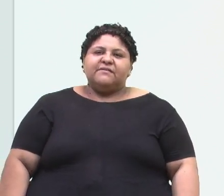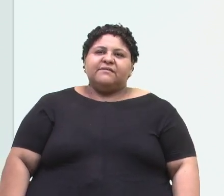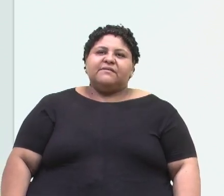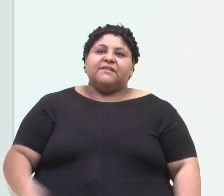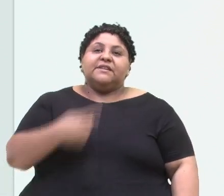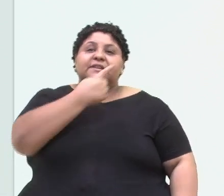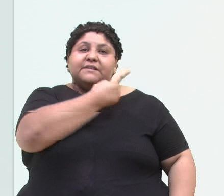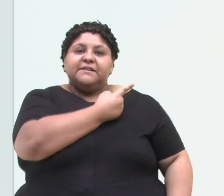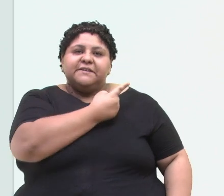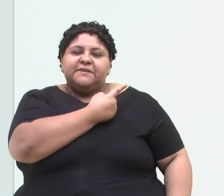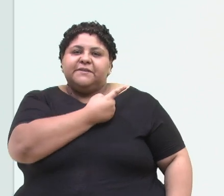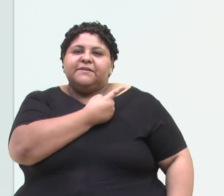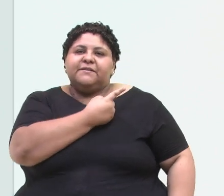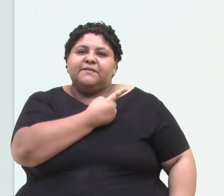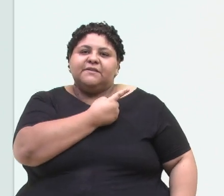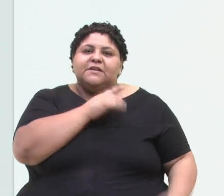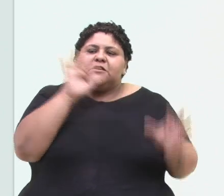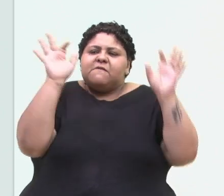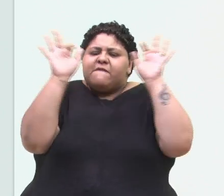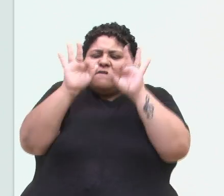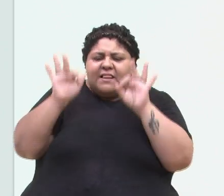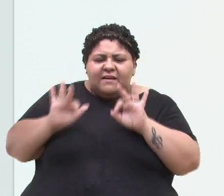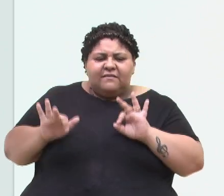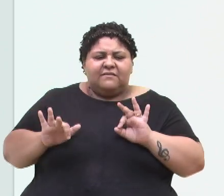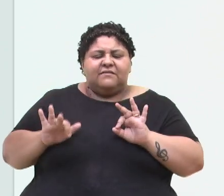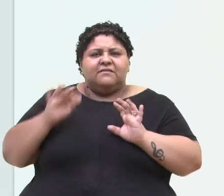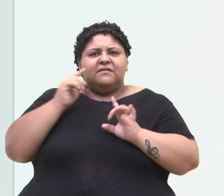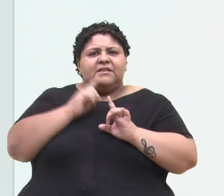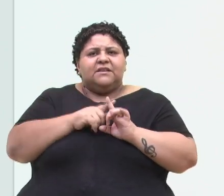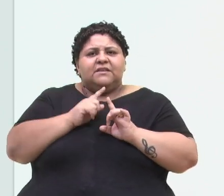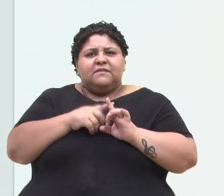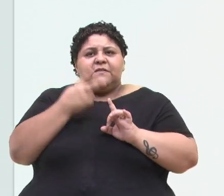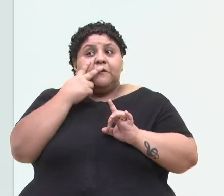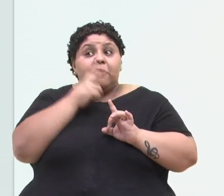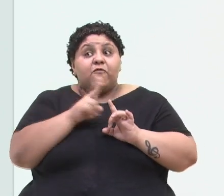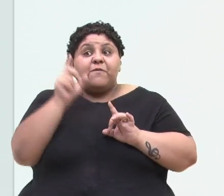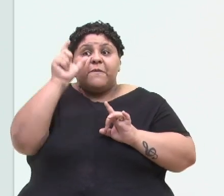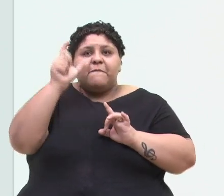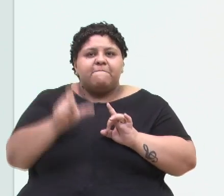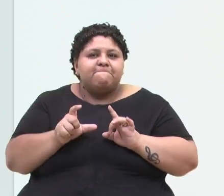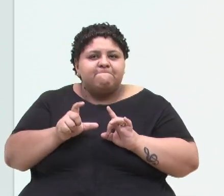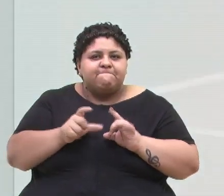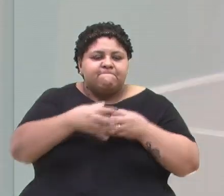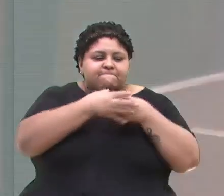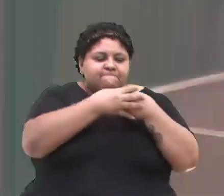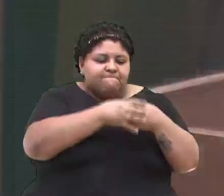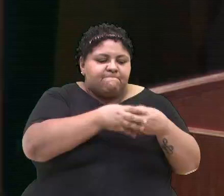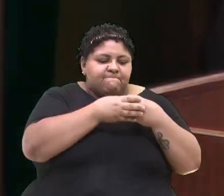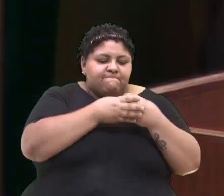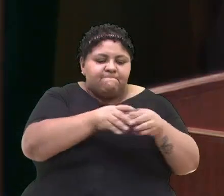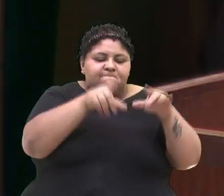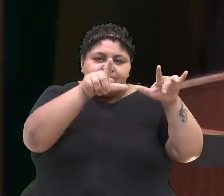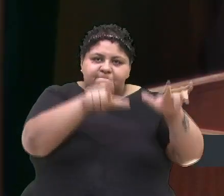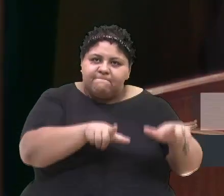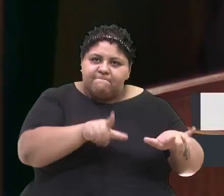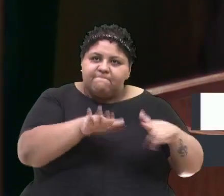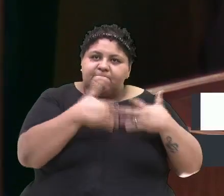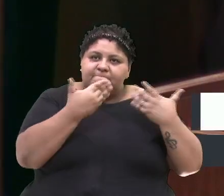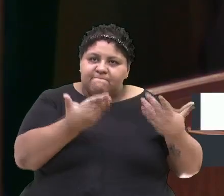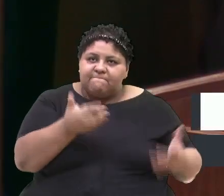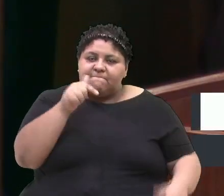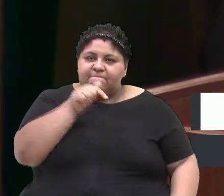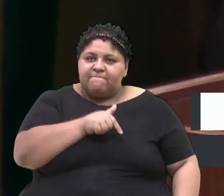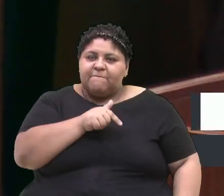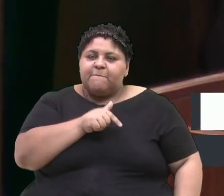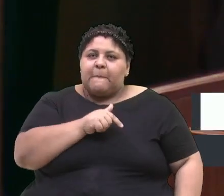me deixou muito, muito feliz, porque eu vi pessoas vivenciando o espaço. Então,